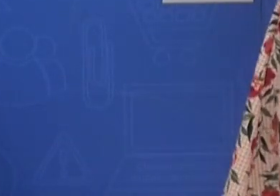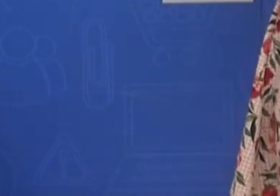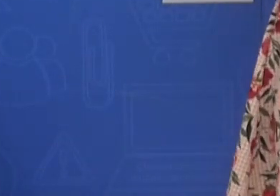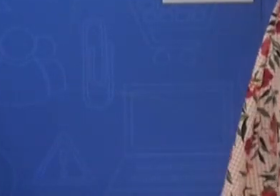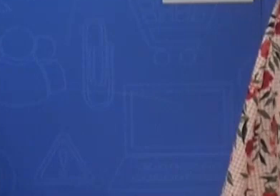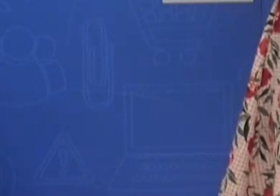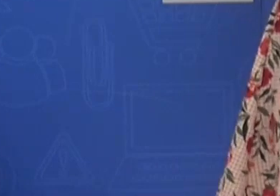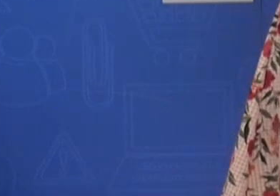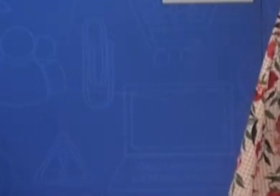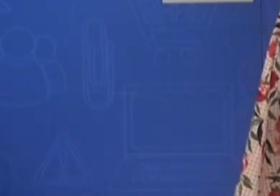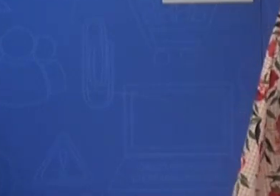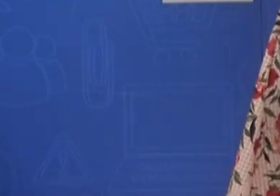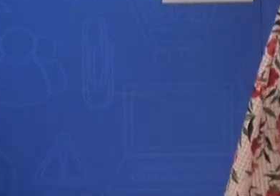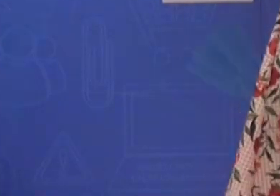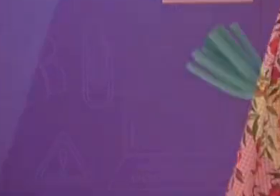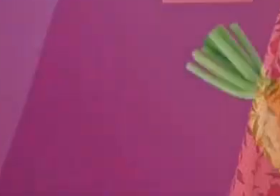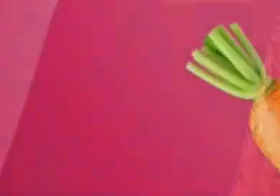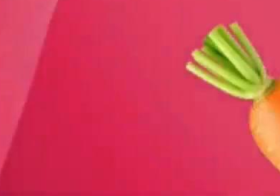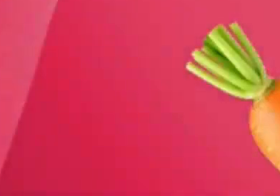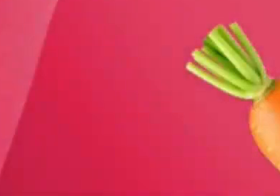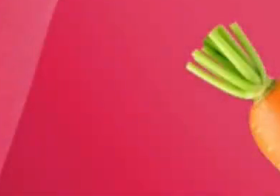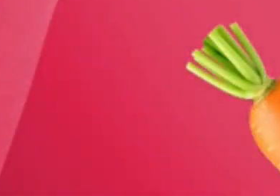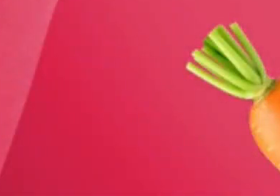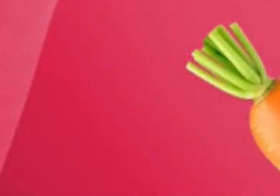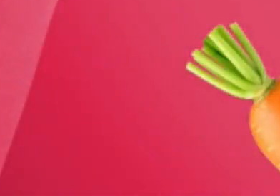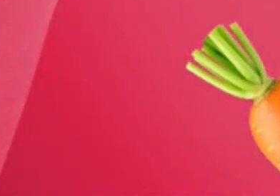consumidor. Roda aí o VT pra gente.